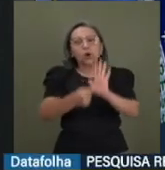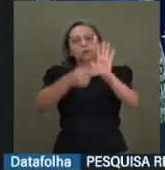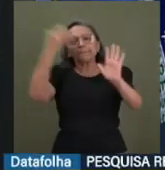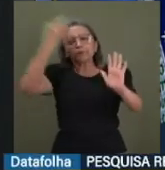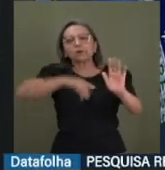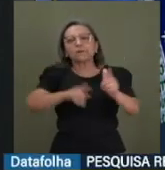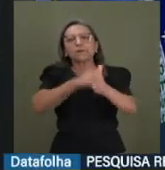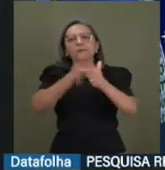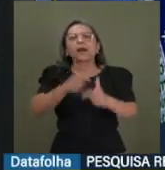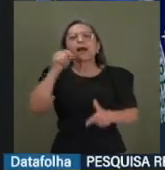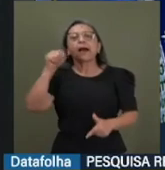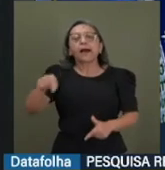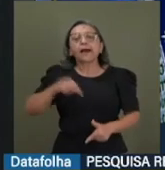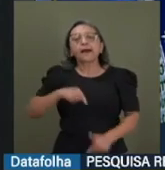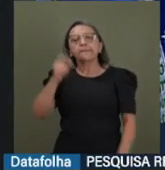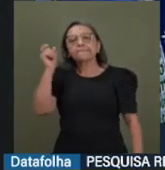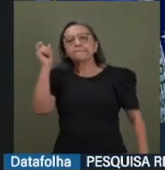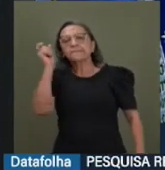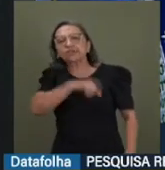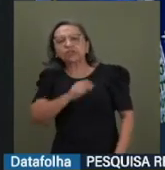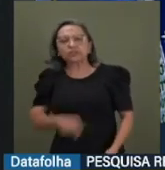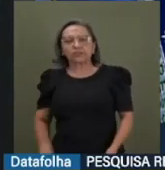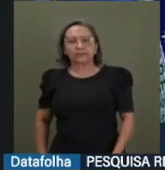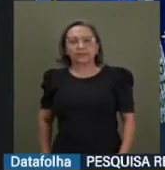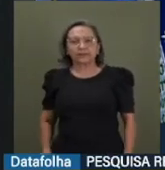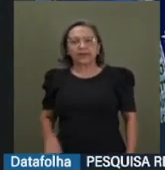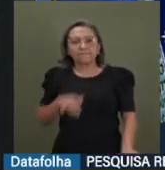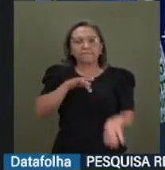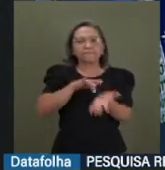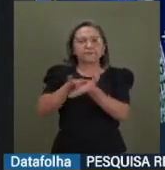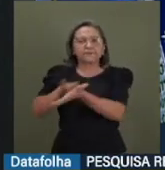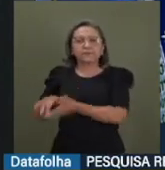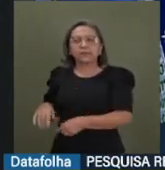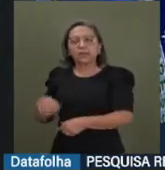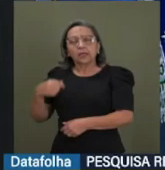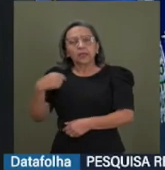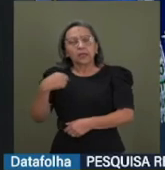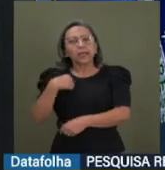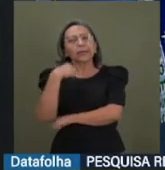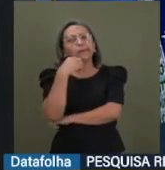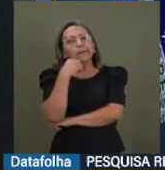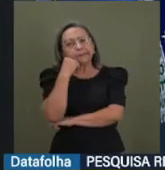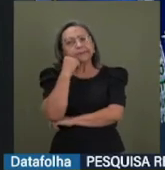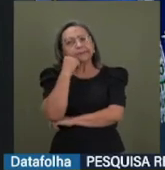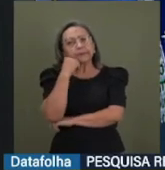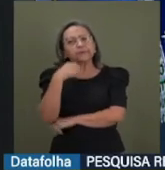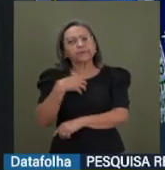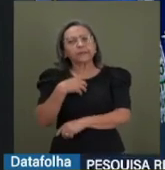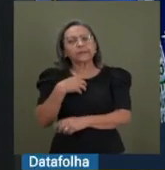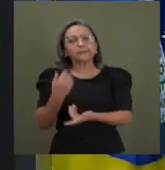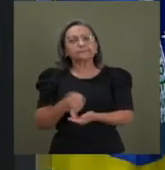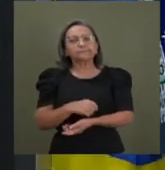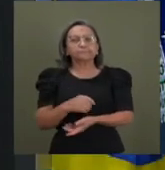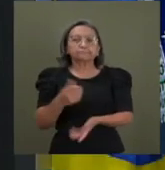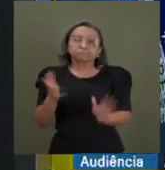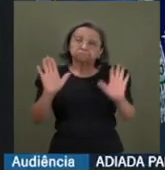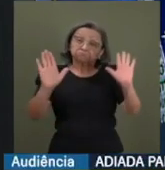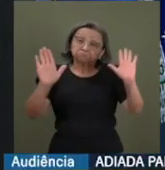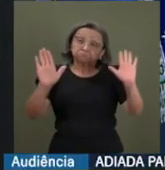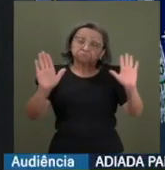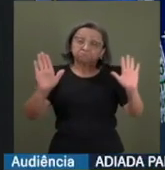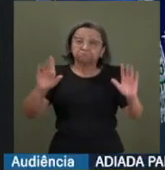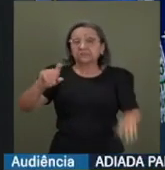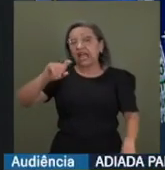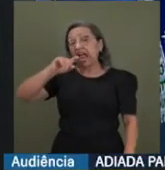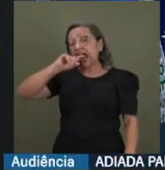vez a hipocrisia. Eu fiquei com uma inveja, se é que tem essa palavra,